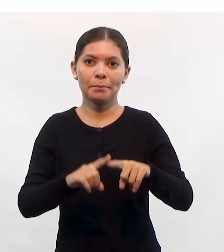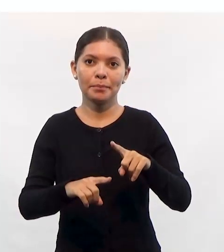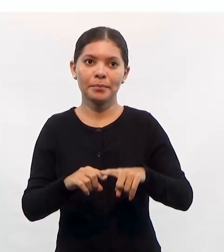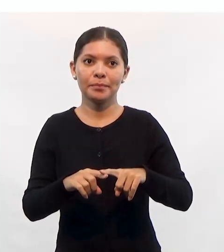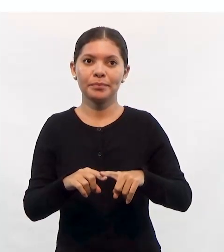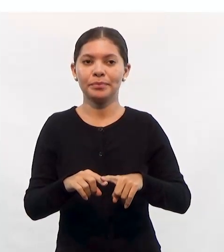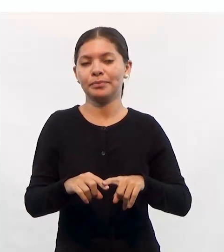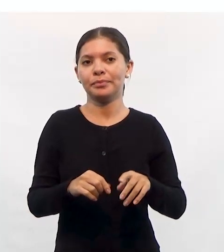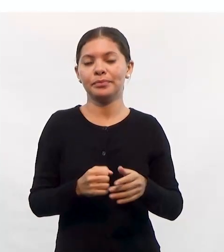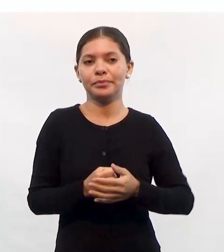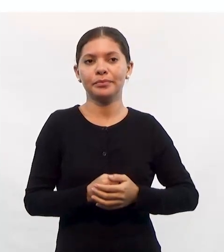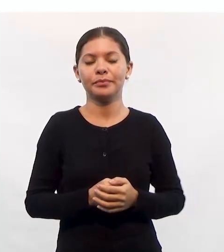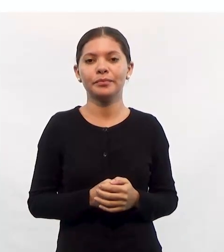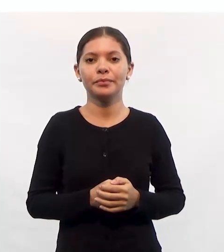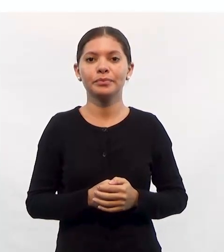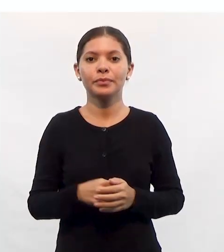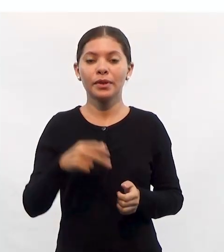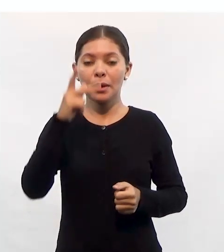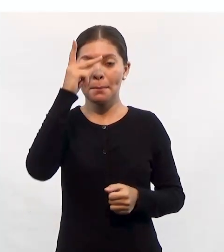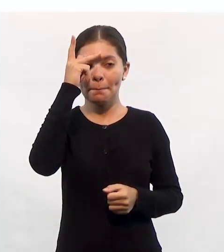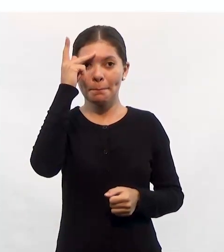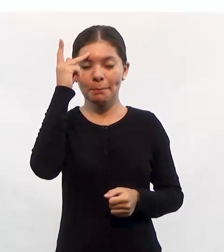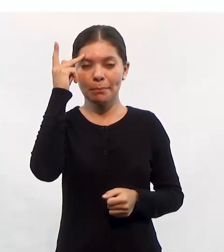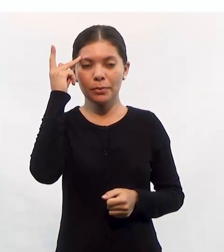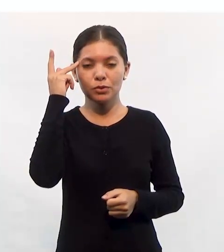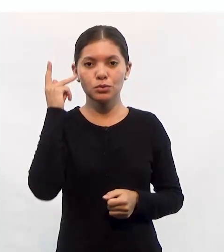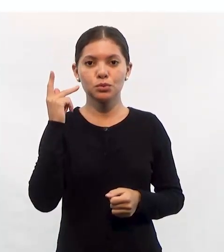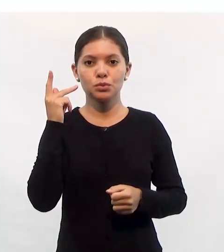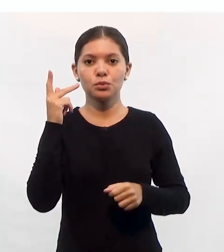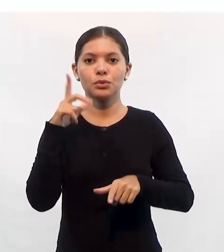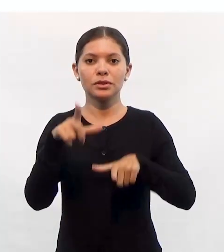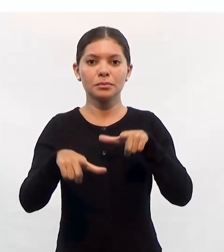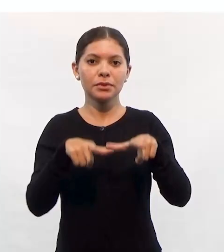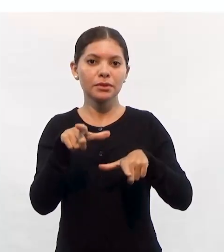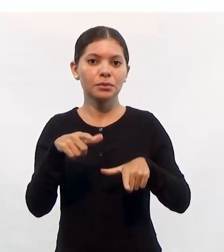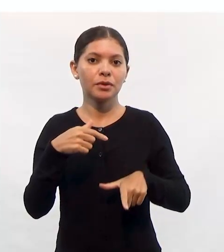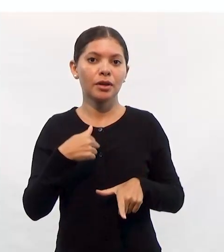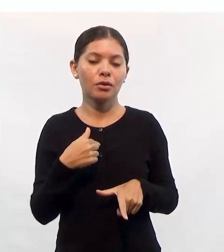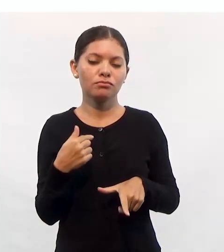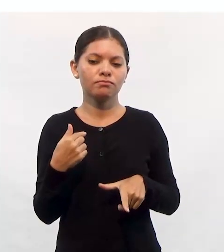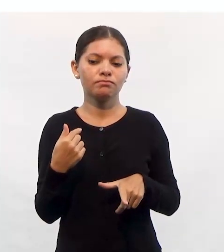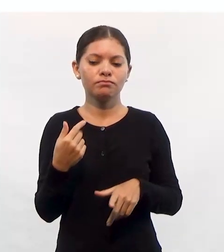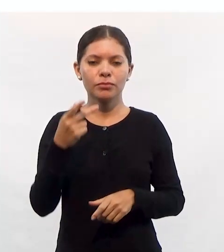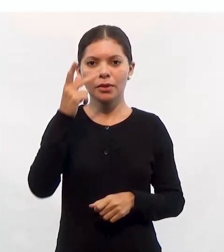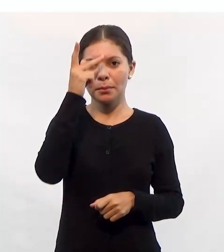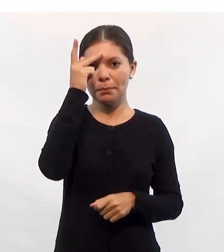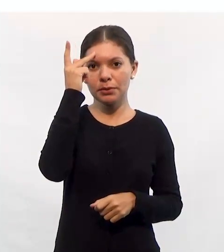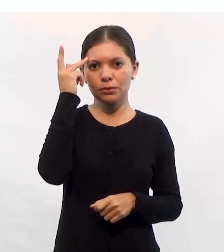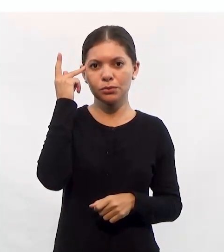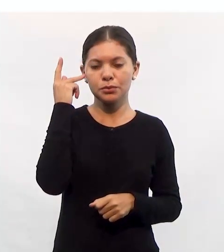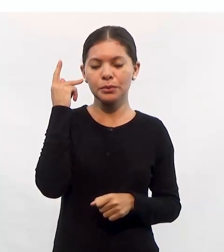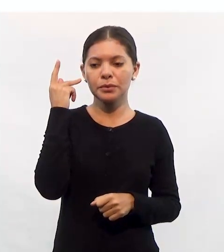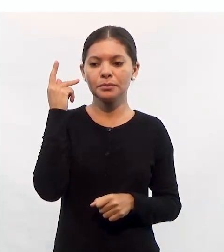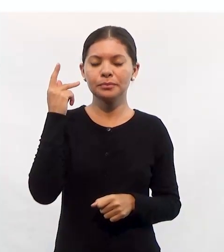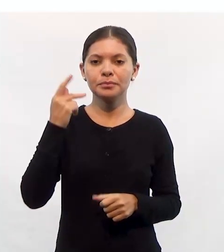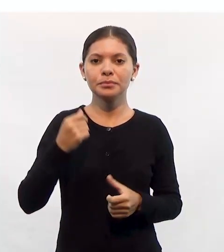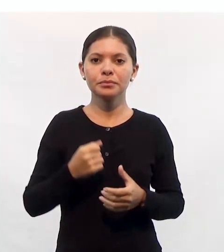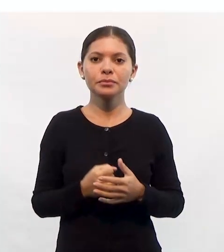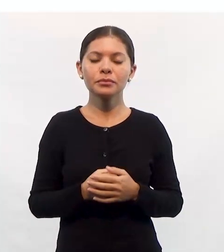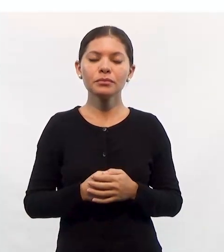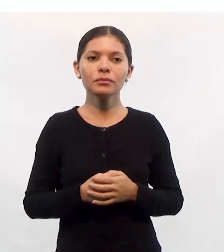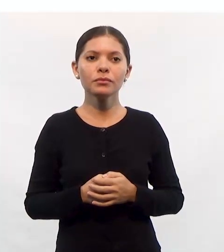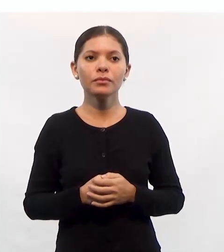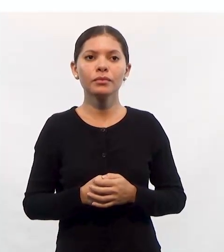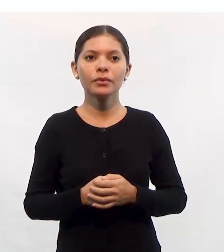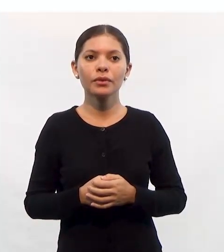restrição de mão de obra se eu tô realizando uma produção eu posso ter uma mão de obra Você tem alguma restrição de